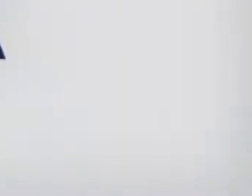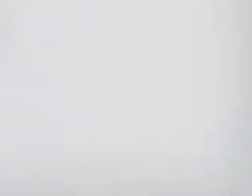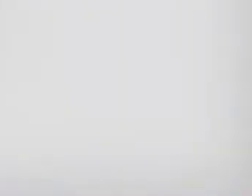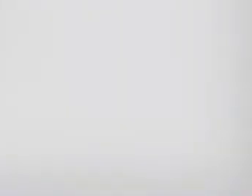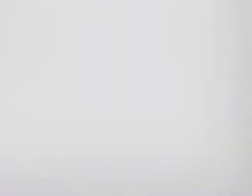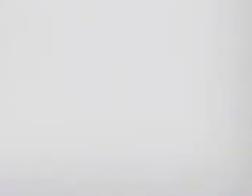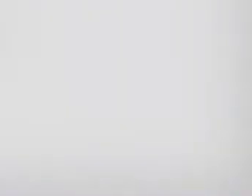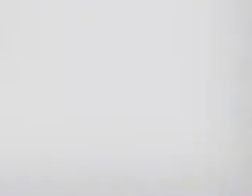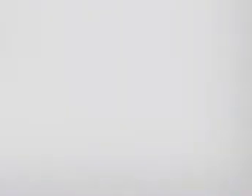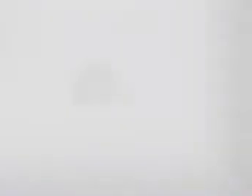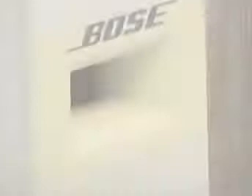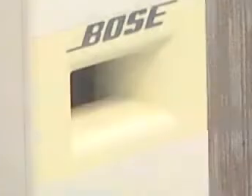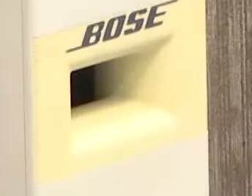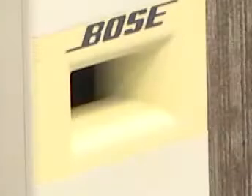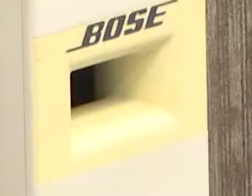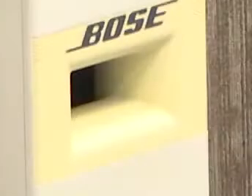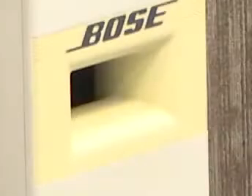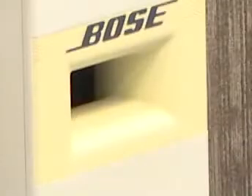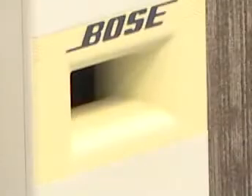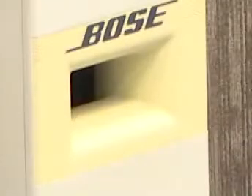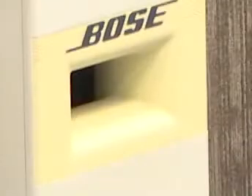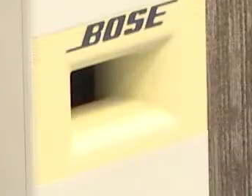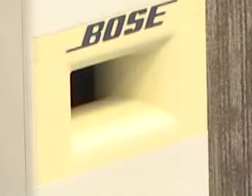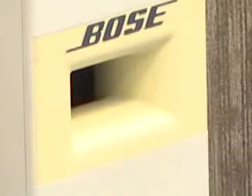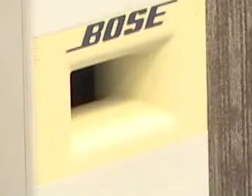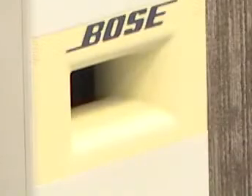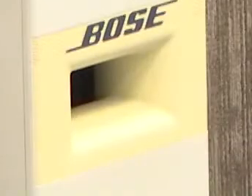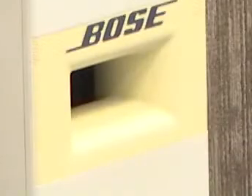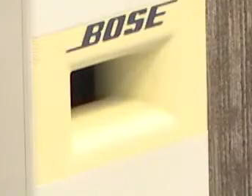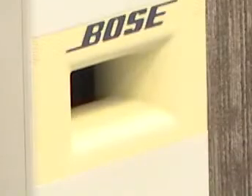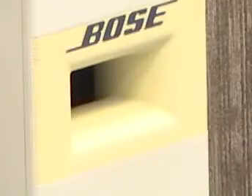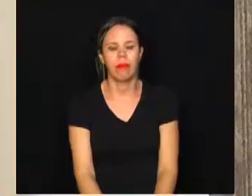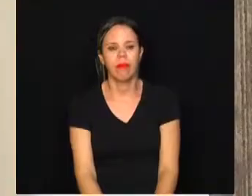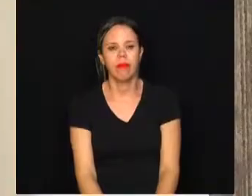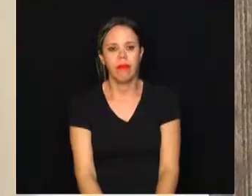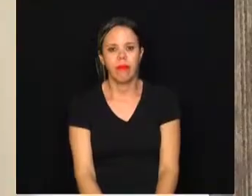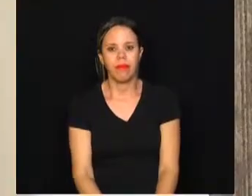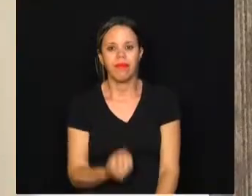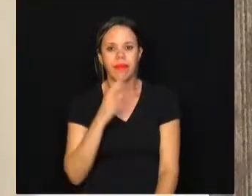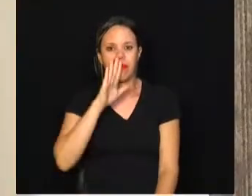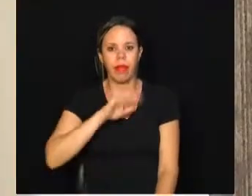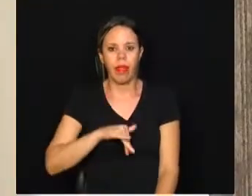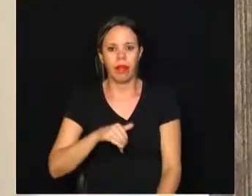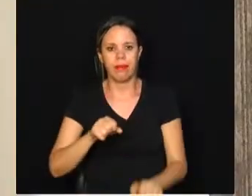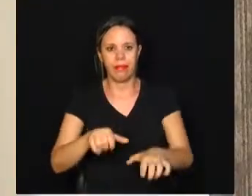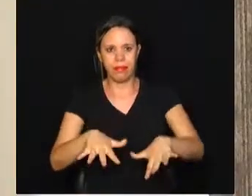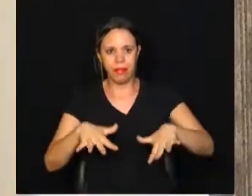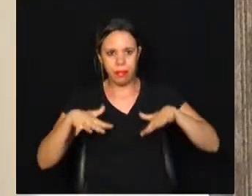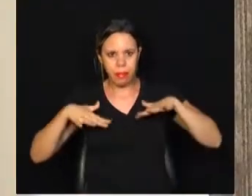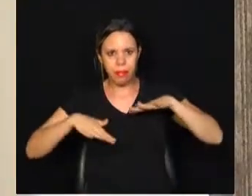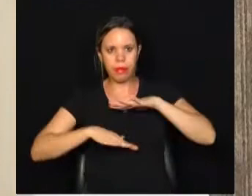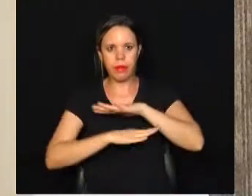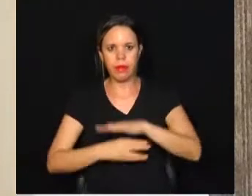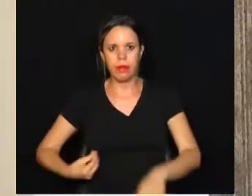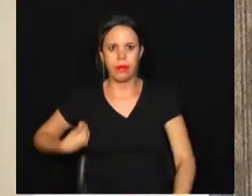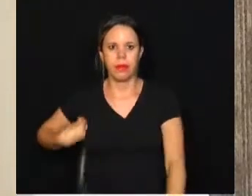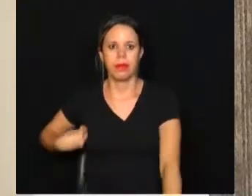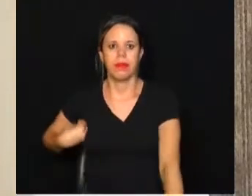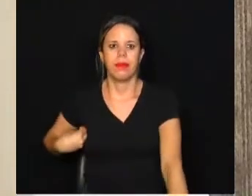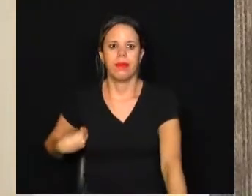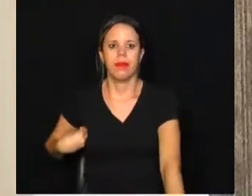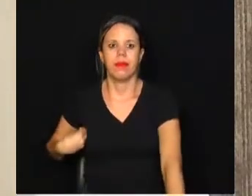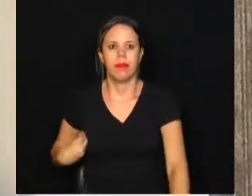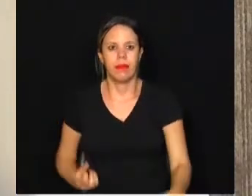TV Câmara, Campinas. Olá, boa tarde. Falamos ao vivo aqui do plenário da Câmara de Campinas, onde